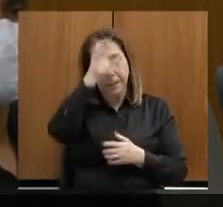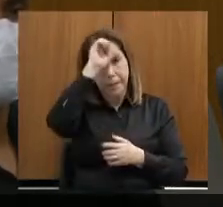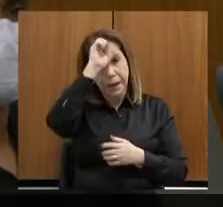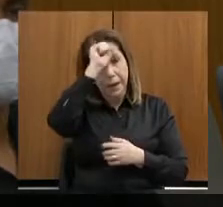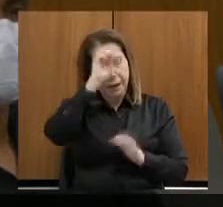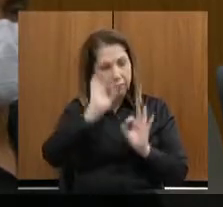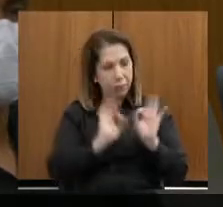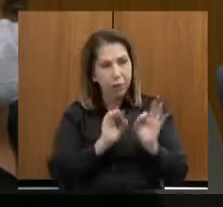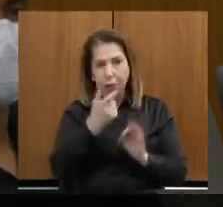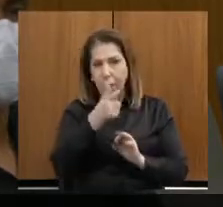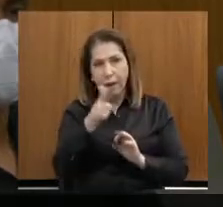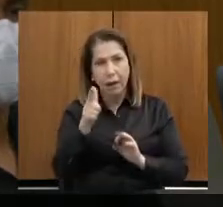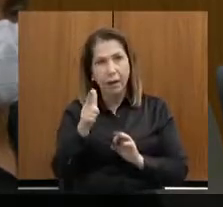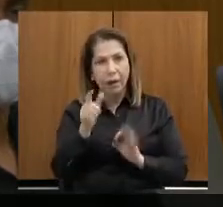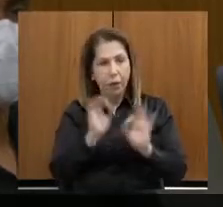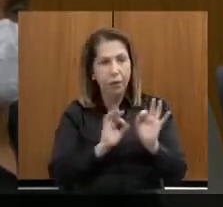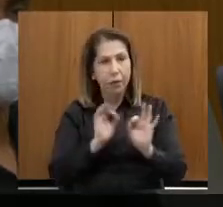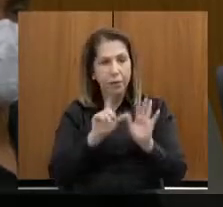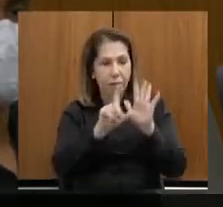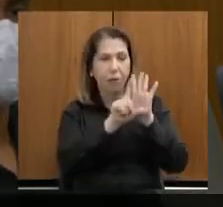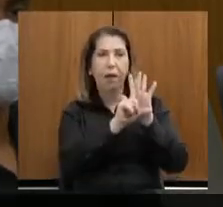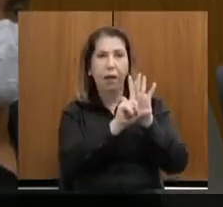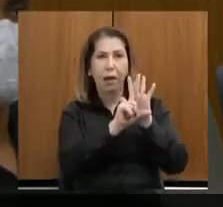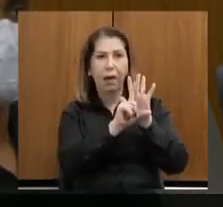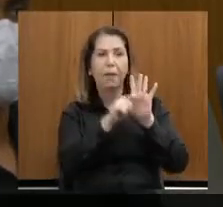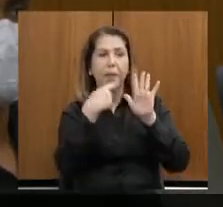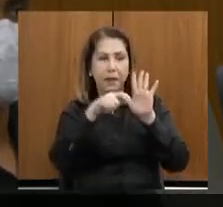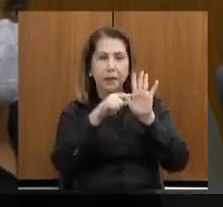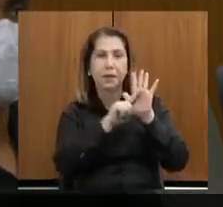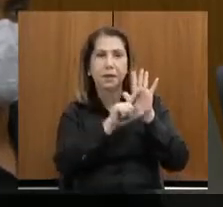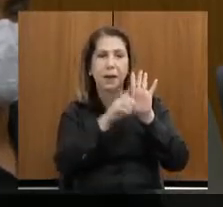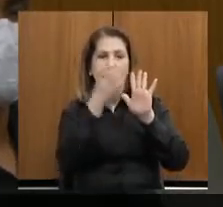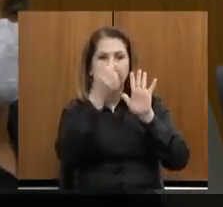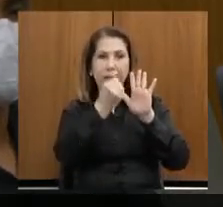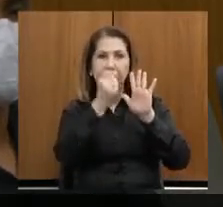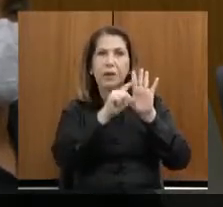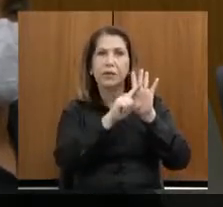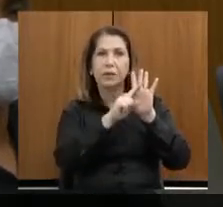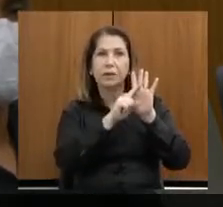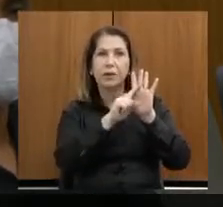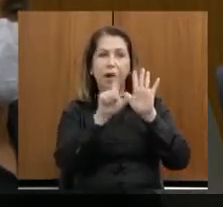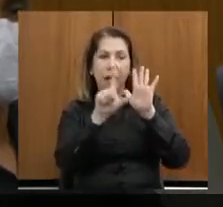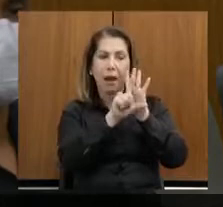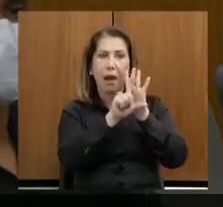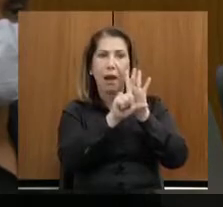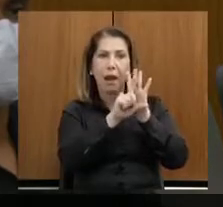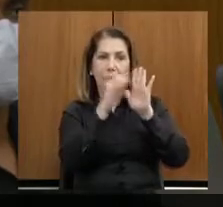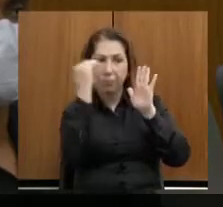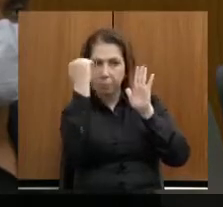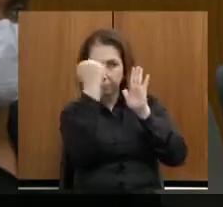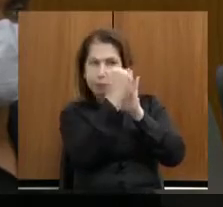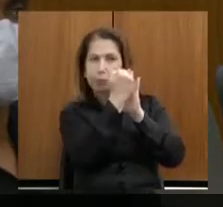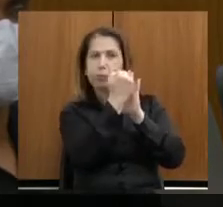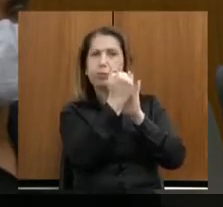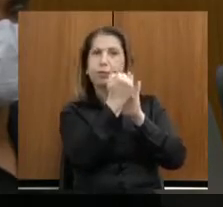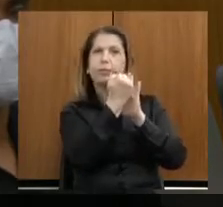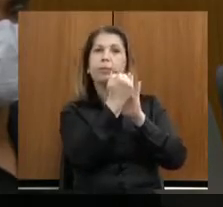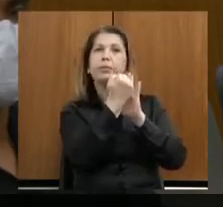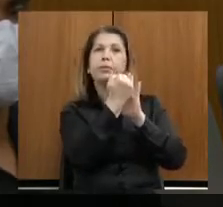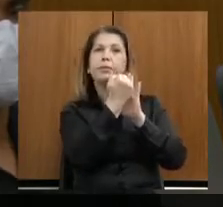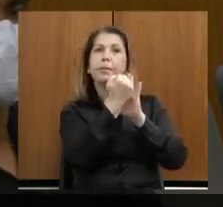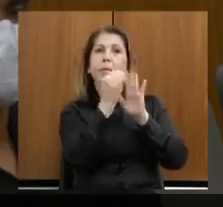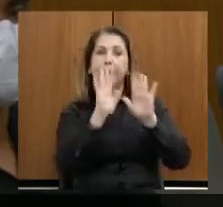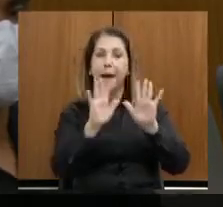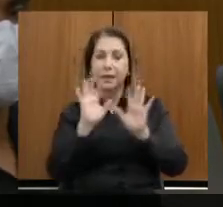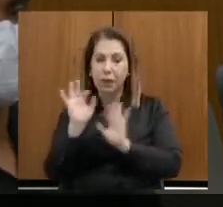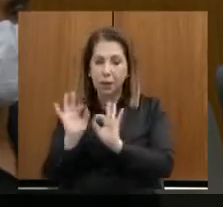organizar porque a lei existe o benefício existe e a lei foi feita para ser cumprida mas